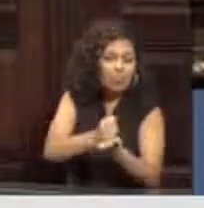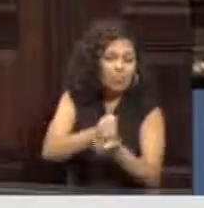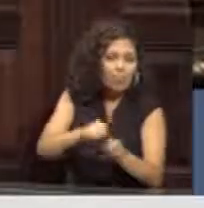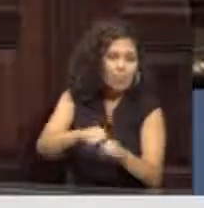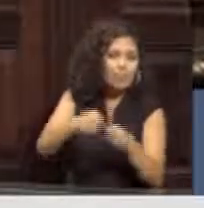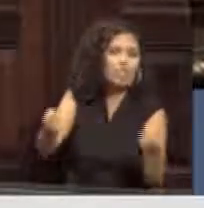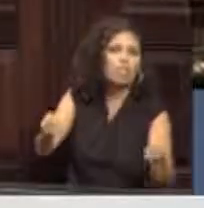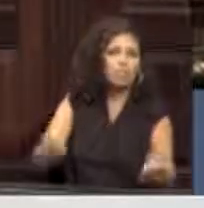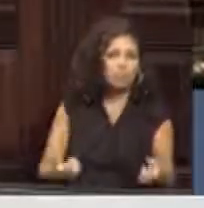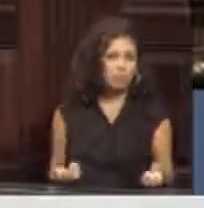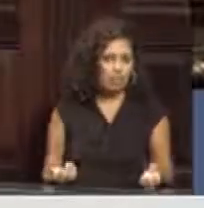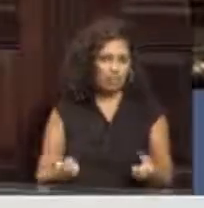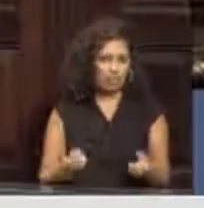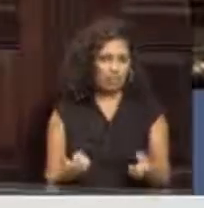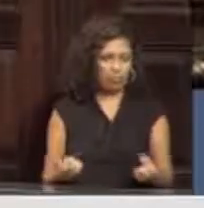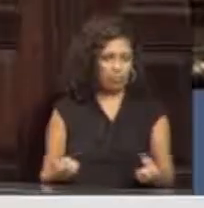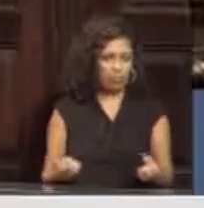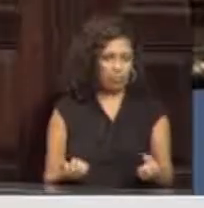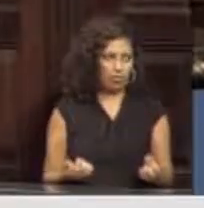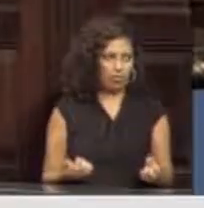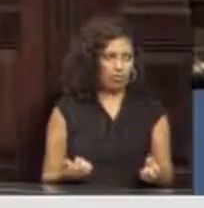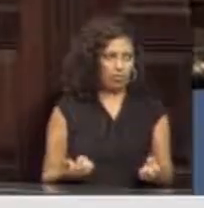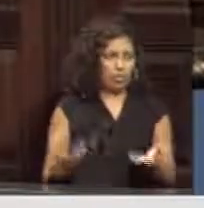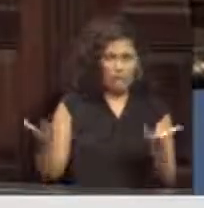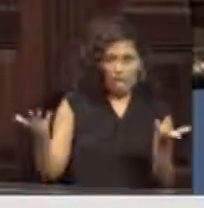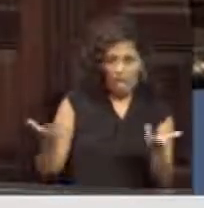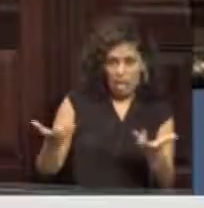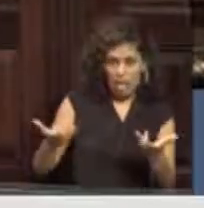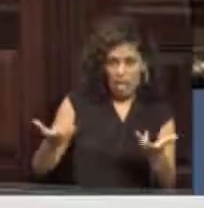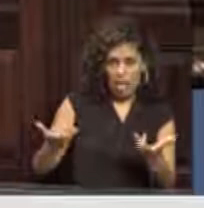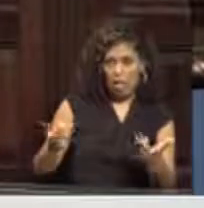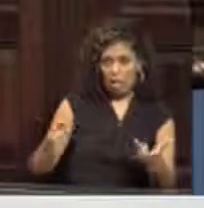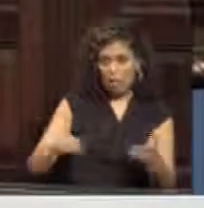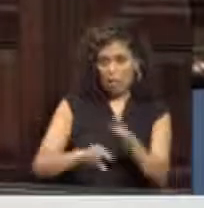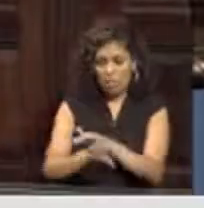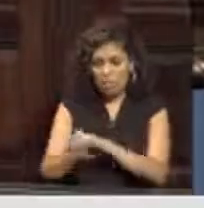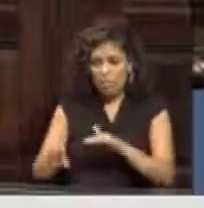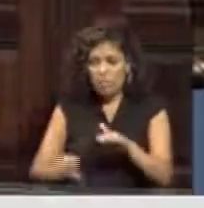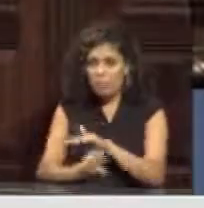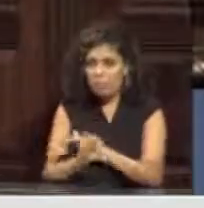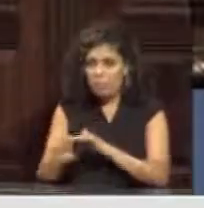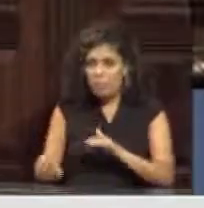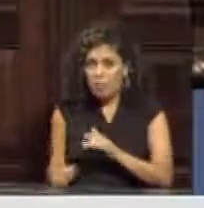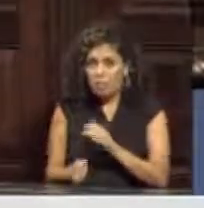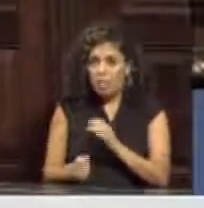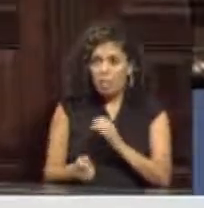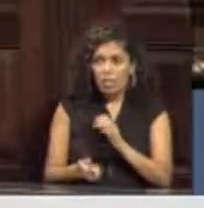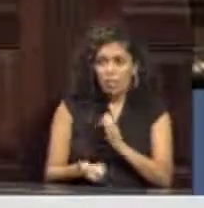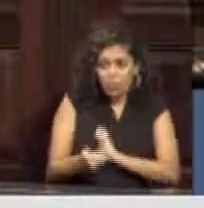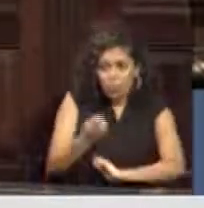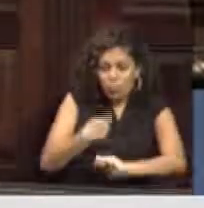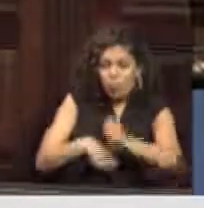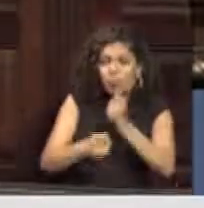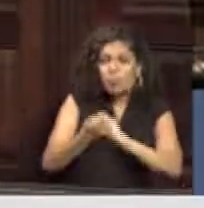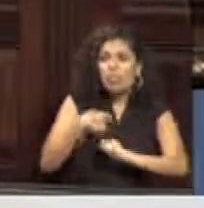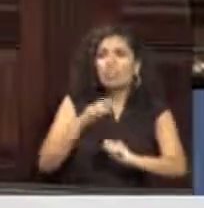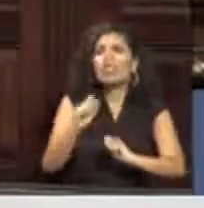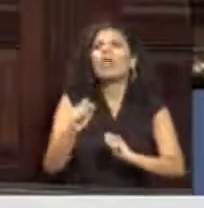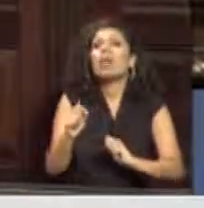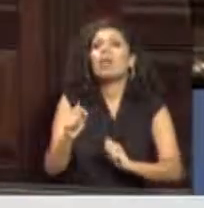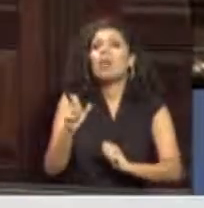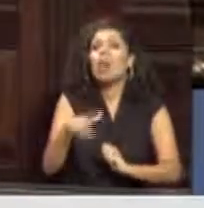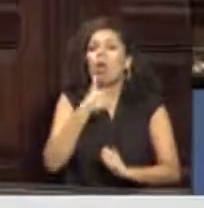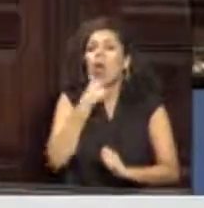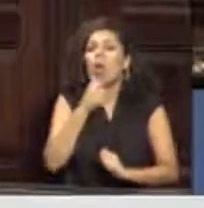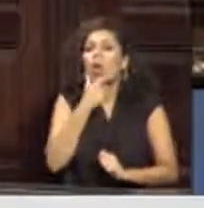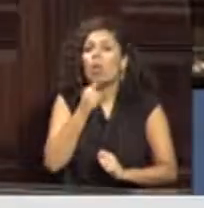Agora, no final, administrada pelo senhor Abílio Diniz, do Grupo Pão de Açúcar, um grande capitalista